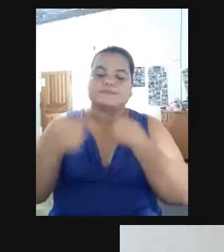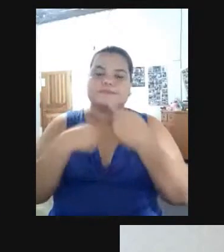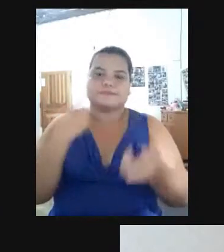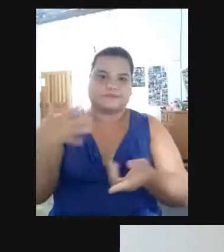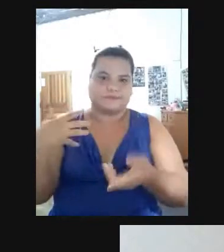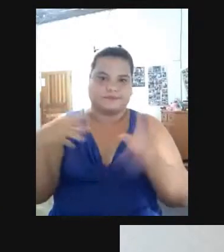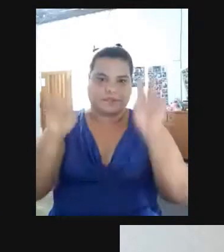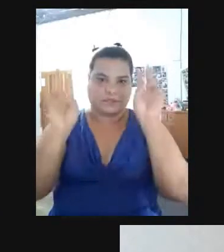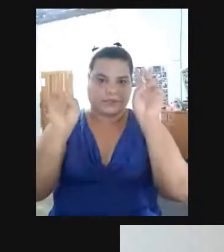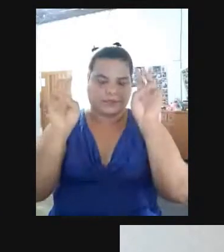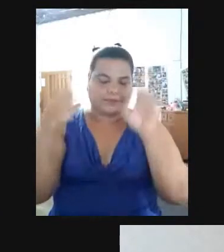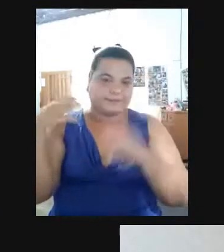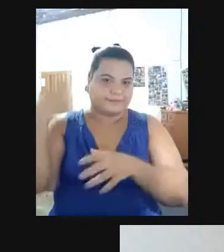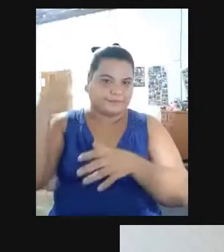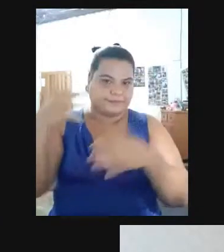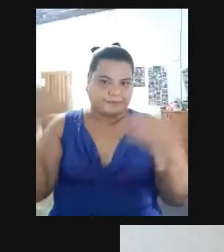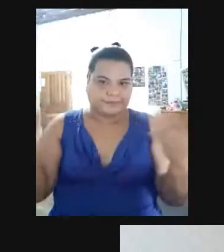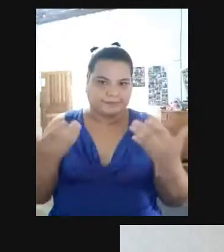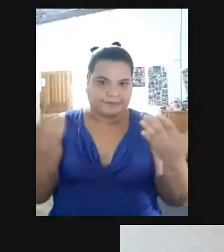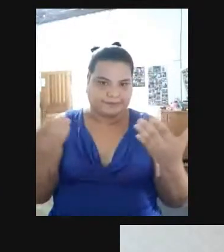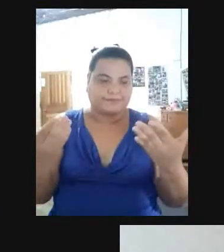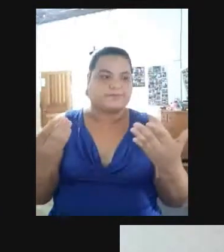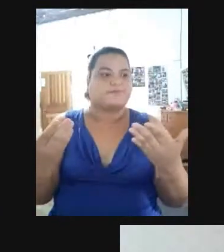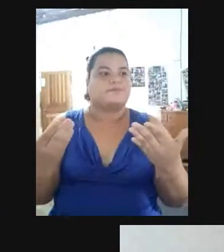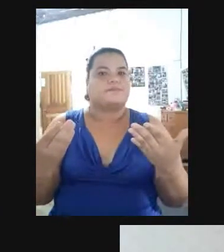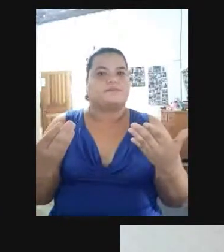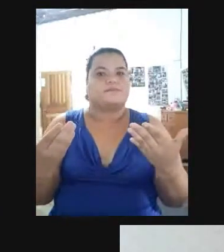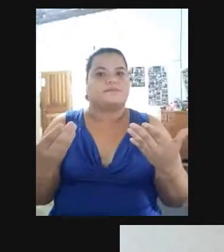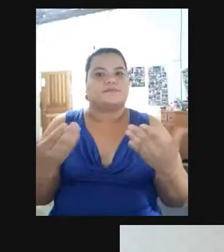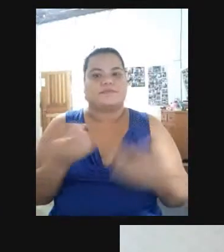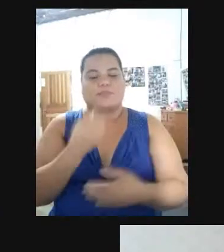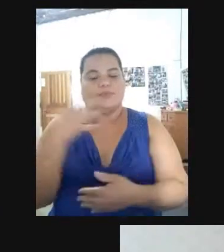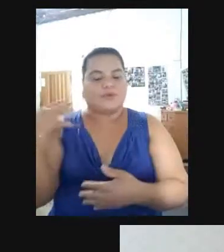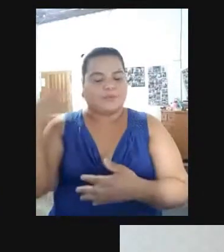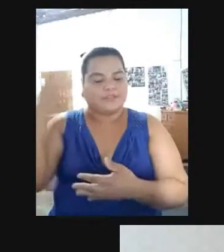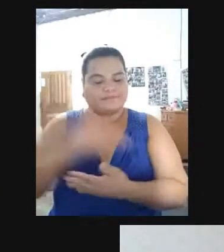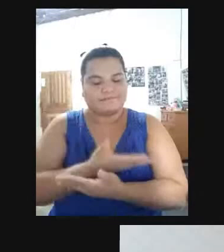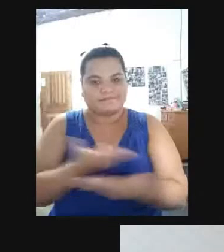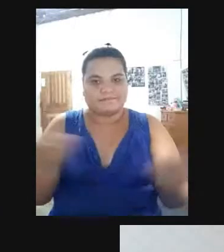a professora estará respondendo. Boa palestra a todos.